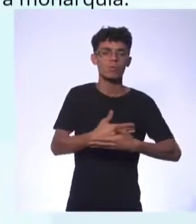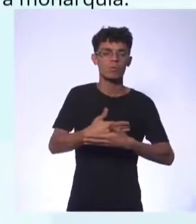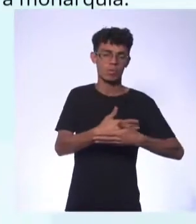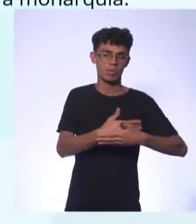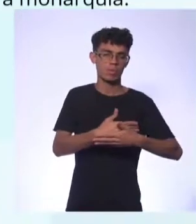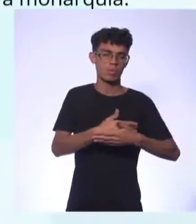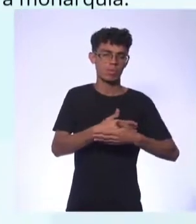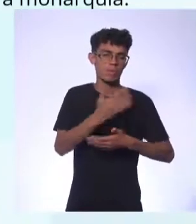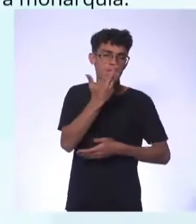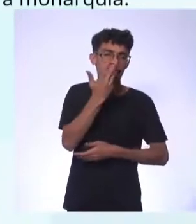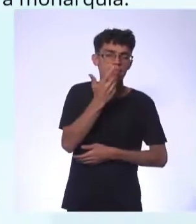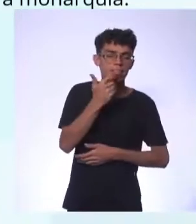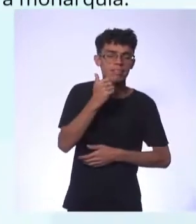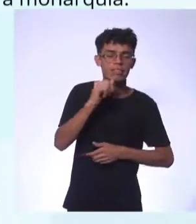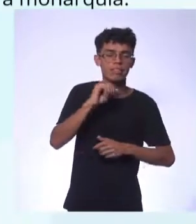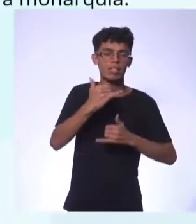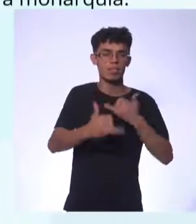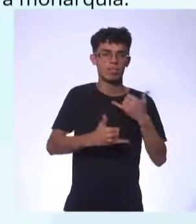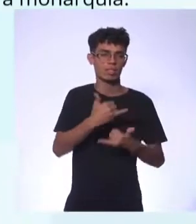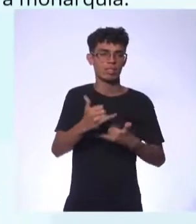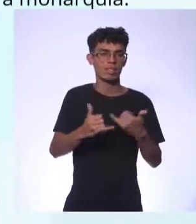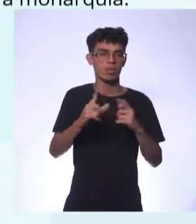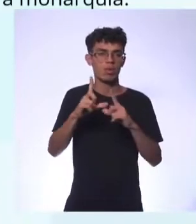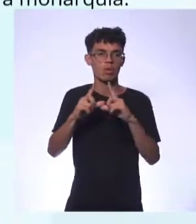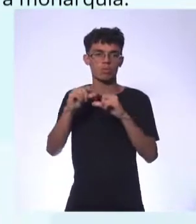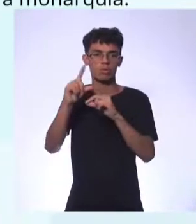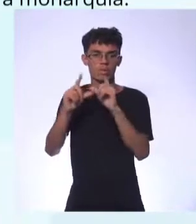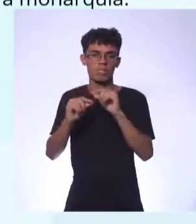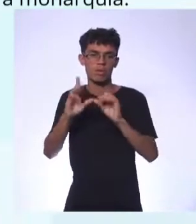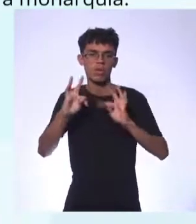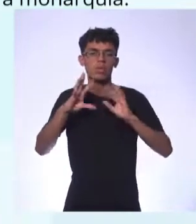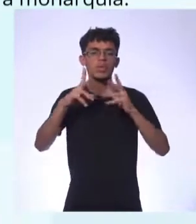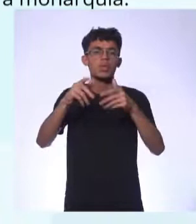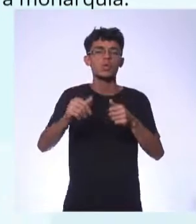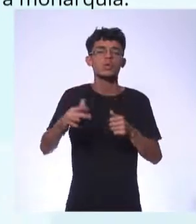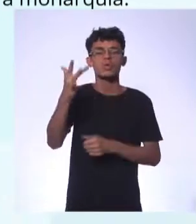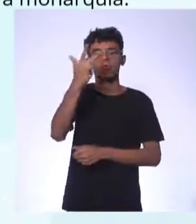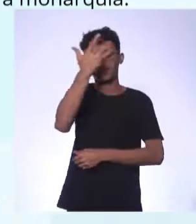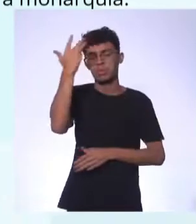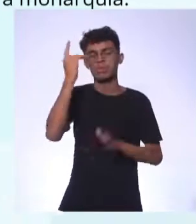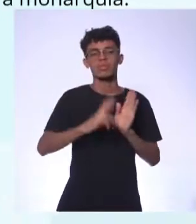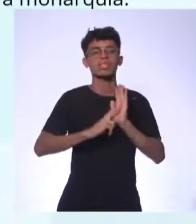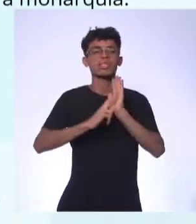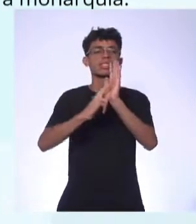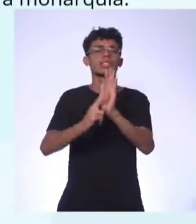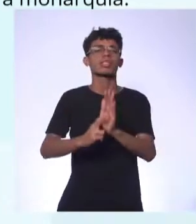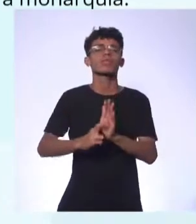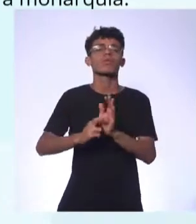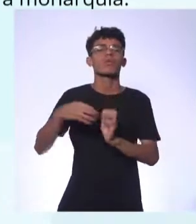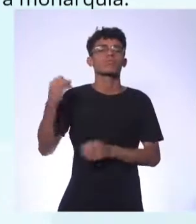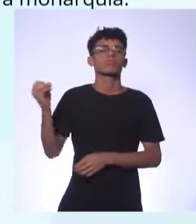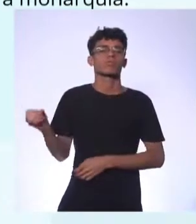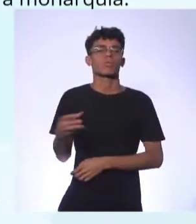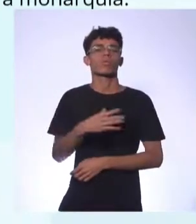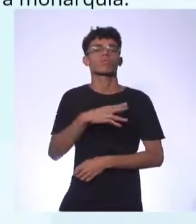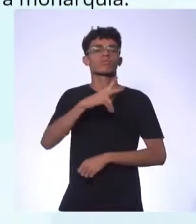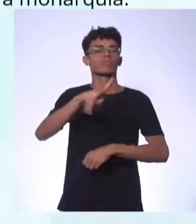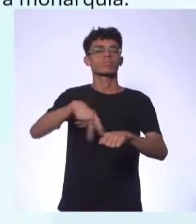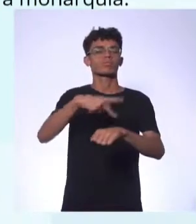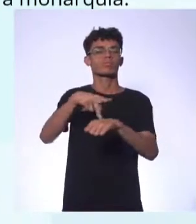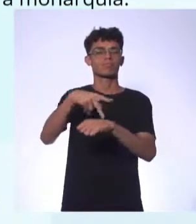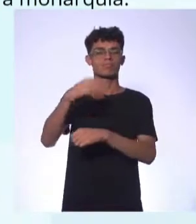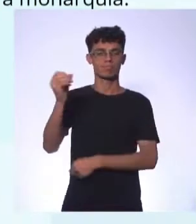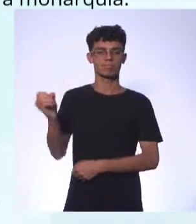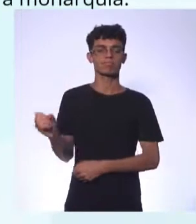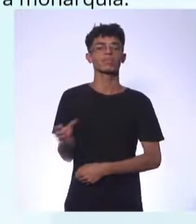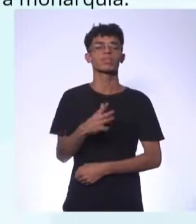uma estrelinha, né, uma criança também ao fundo. Todas essas figuras representando o novo, uma pátria nova,